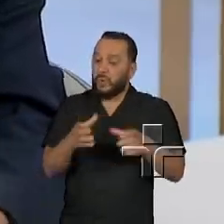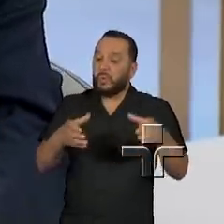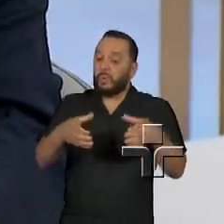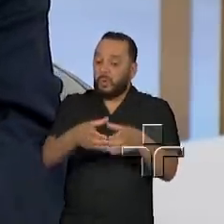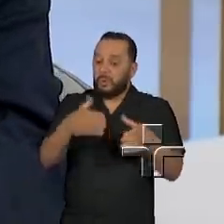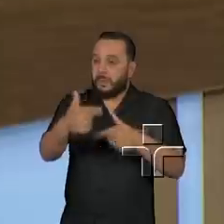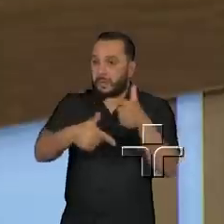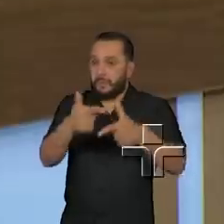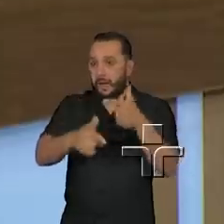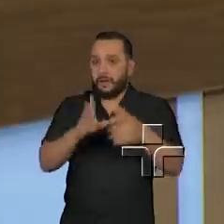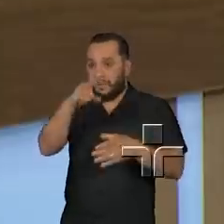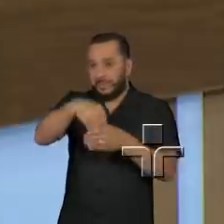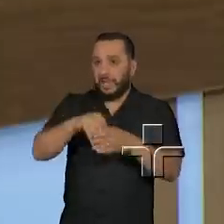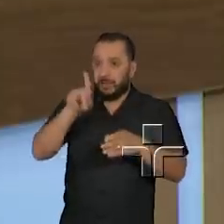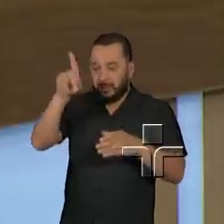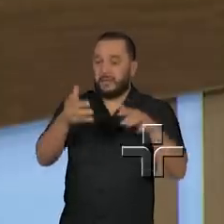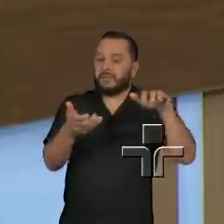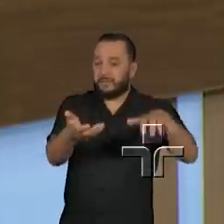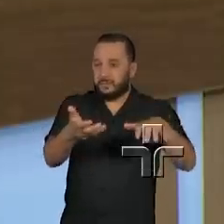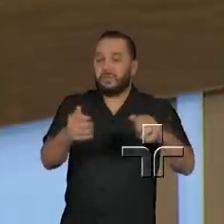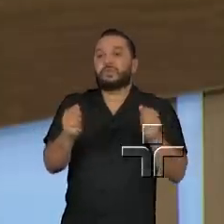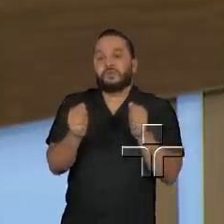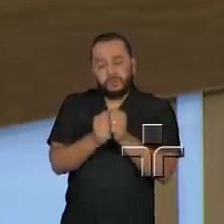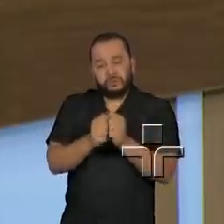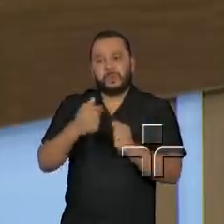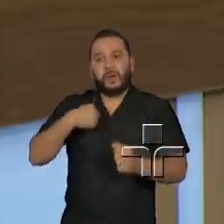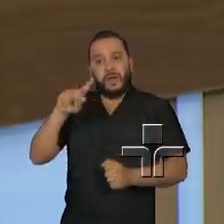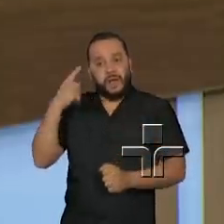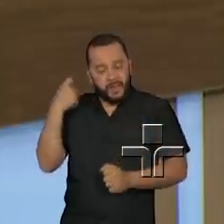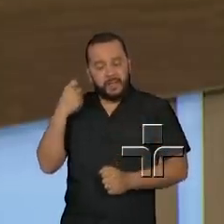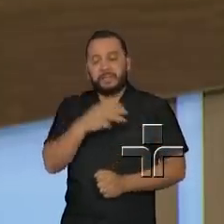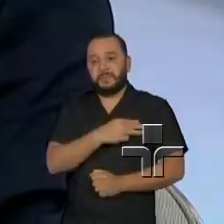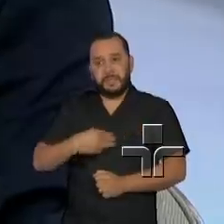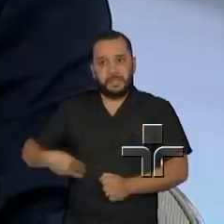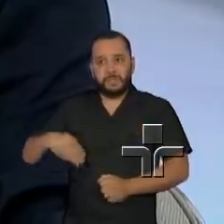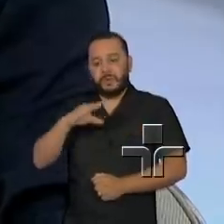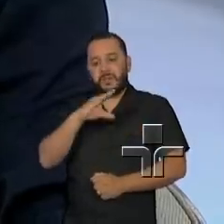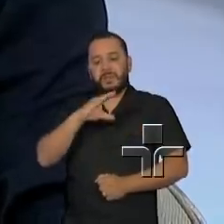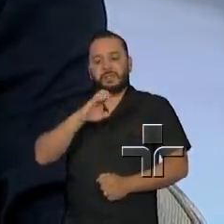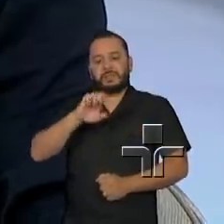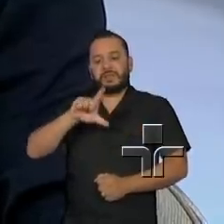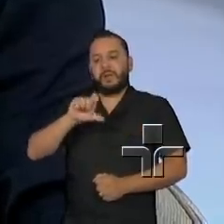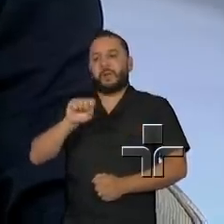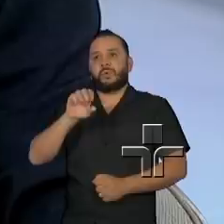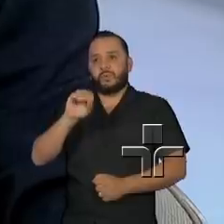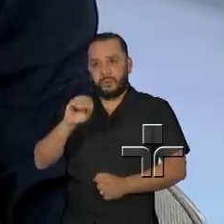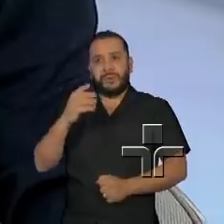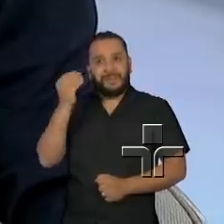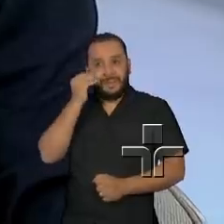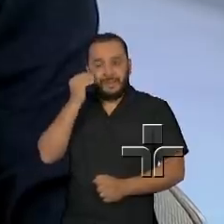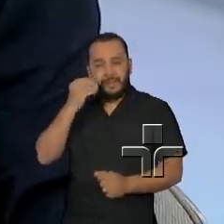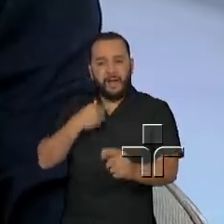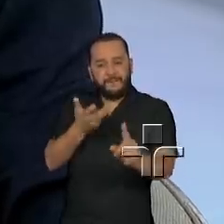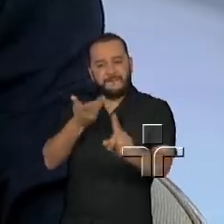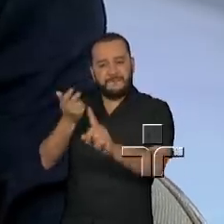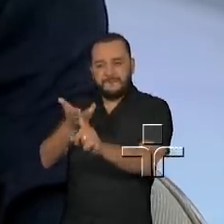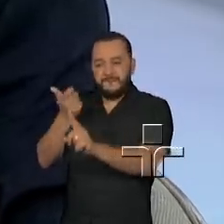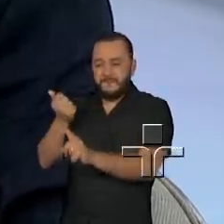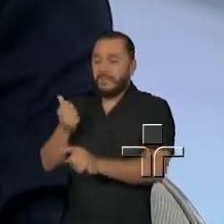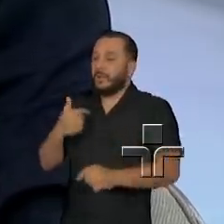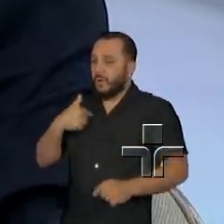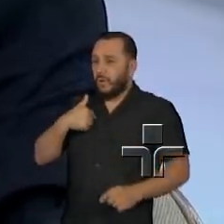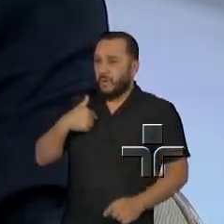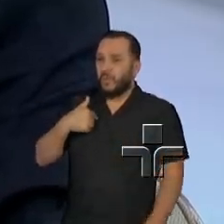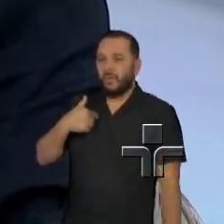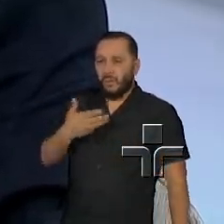do parlamento, com a ajuda do ex-ministro Celso Pancera e outros parlamentares, para sensibilizar os parlamentares. O governo não vai se